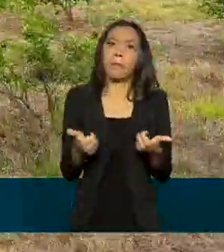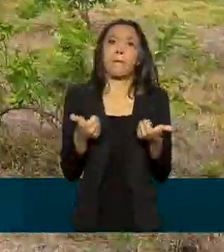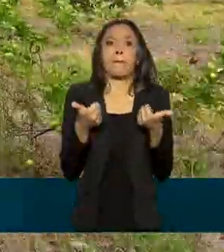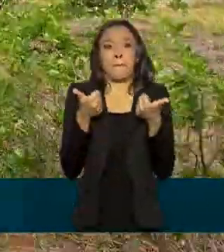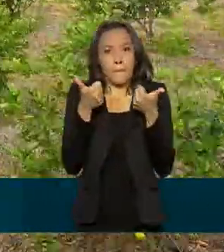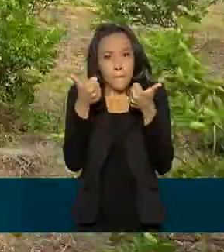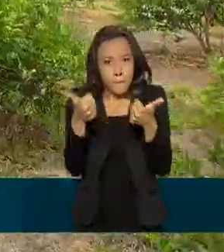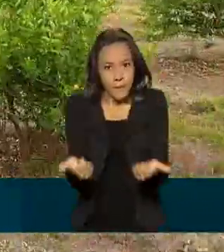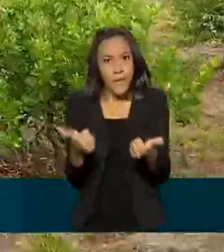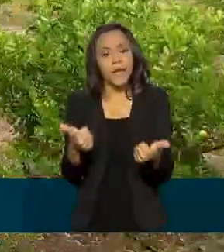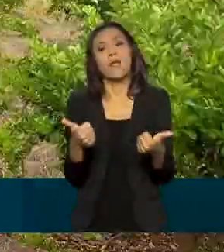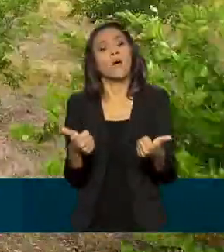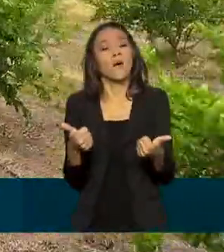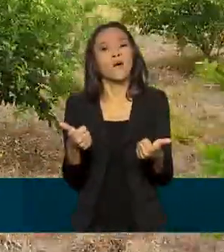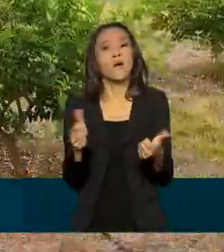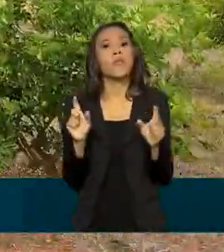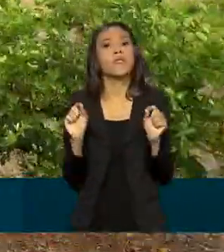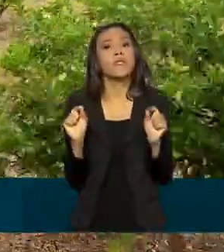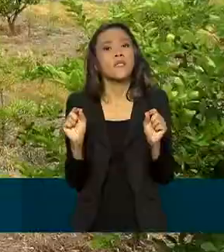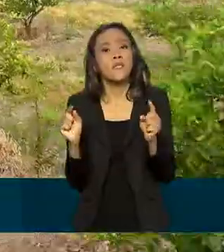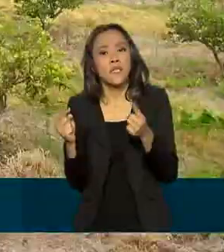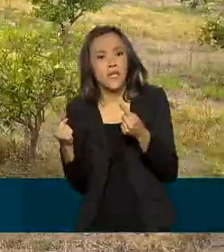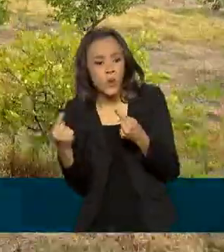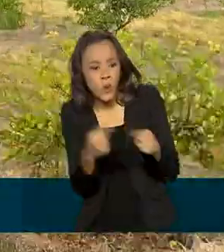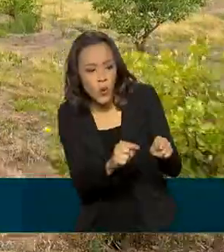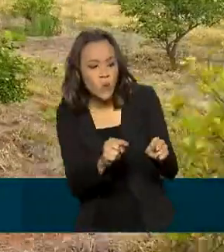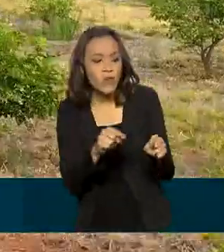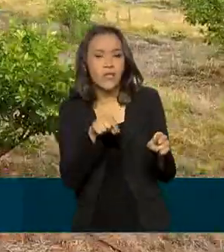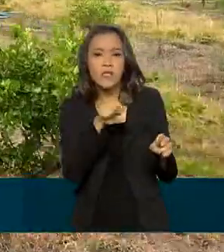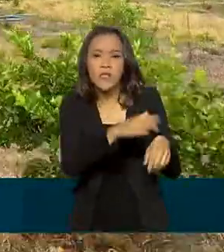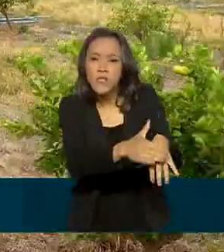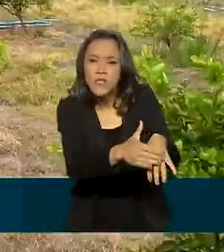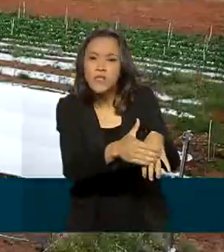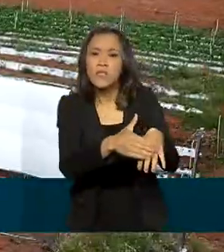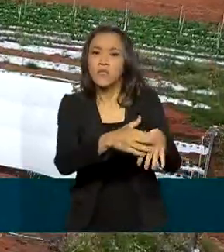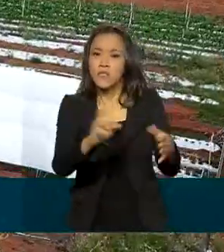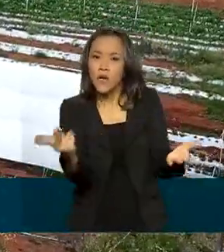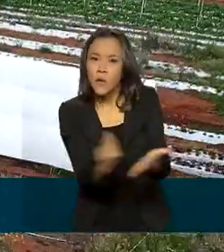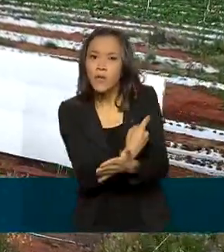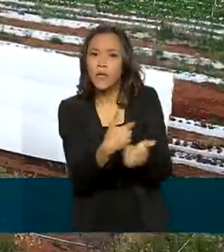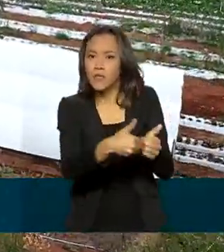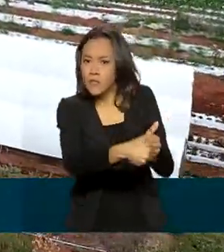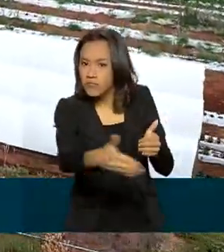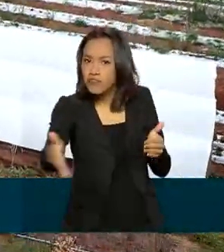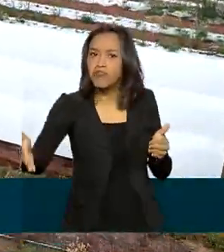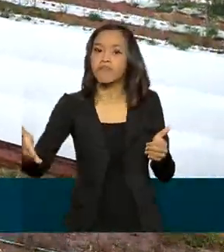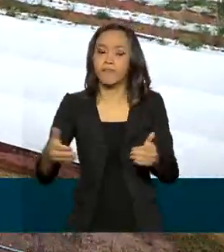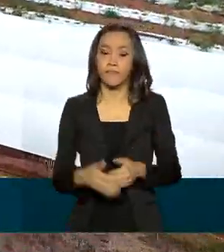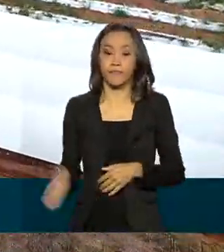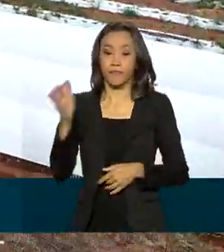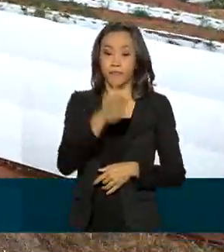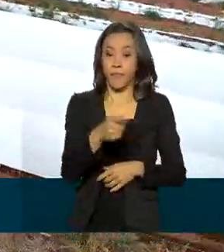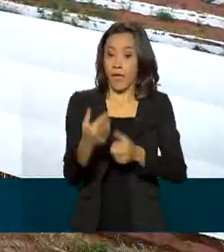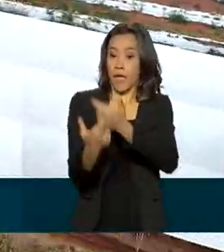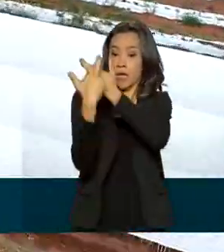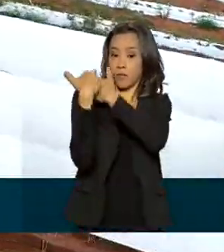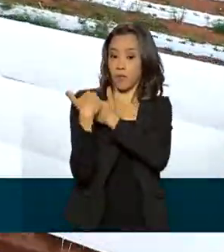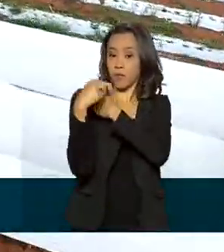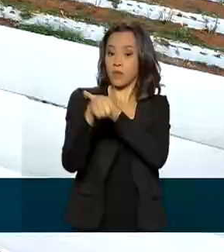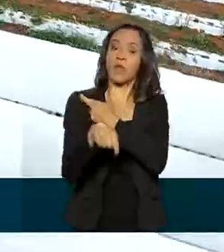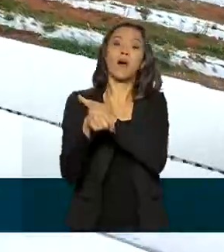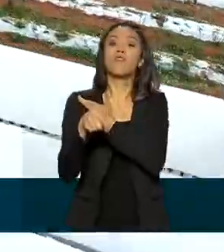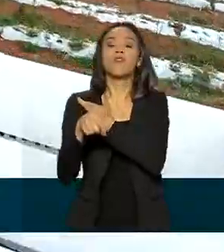mais né e combater algumas nematóides que a gente diz né porque com sável por grande parte da produção